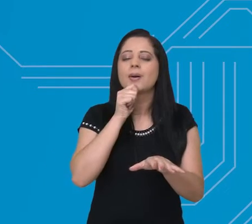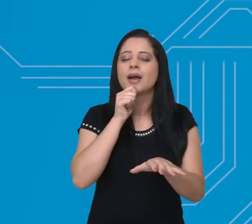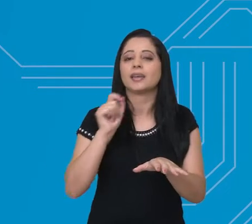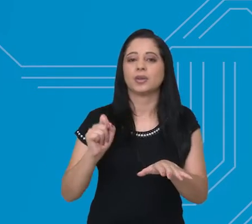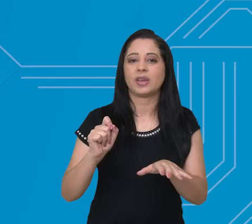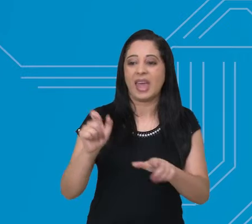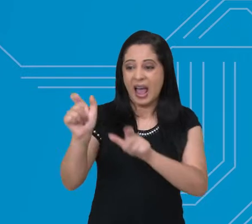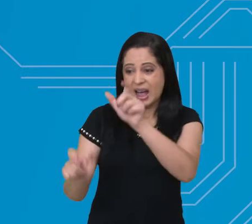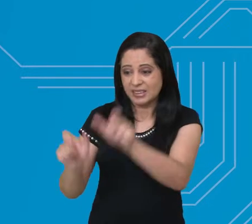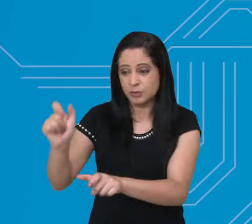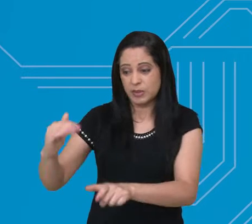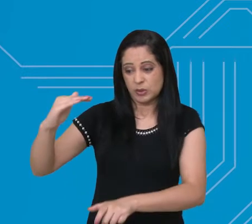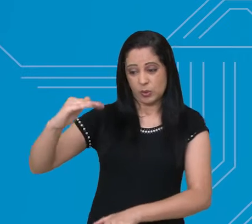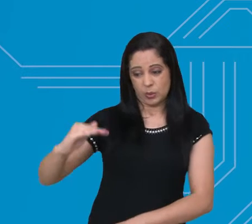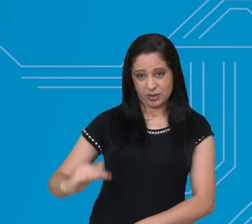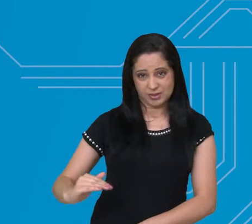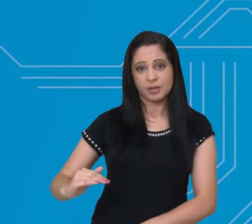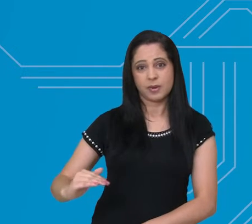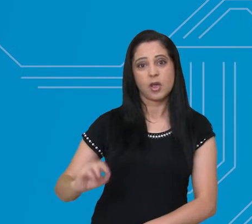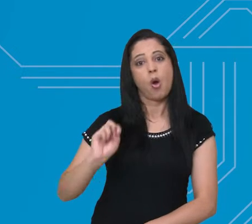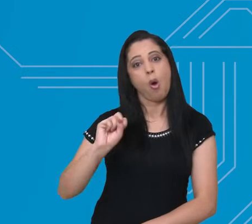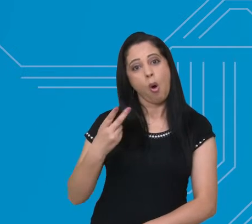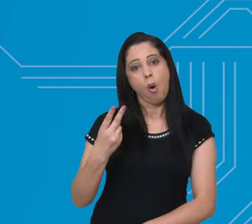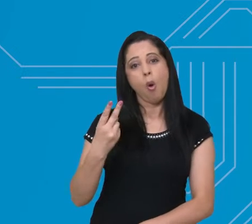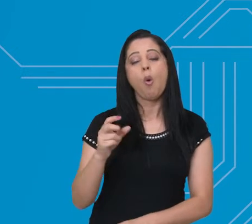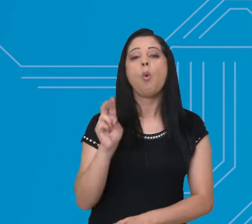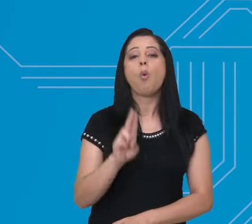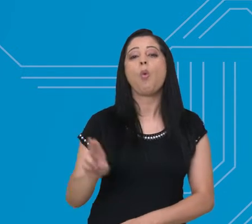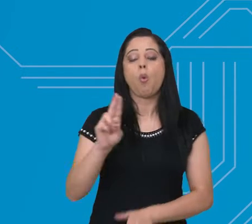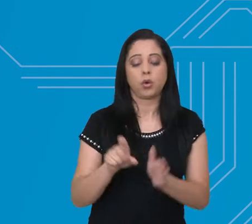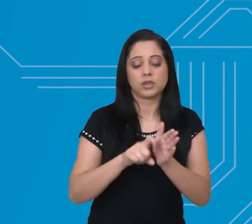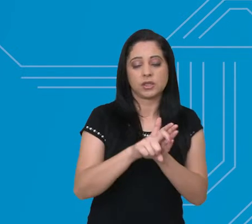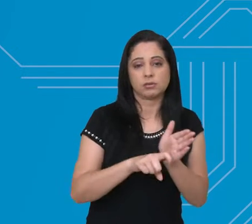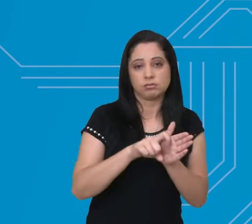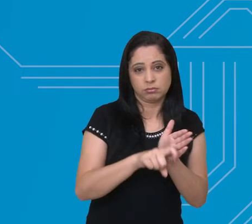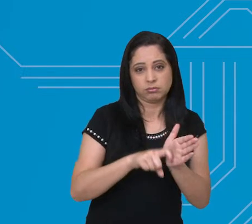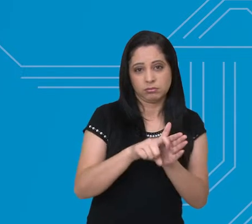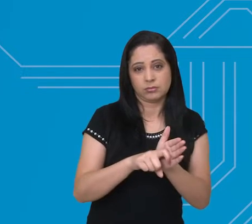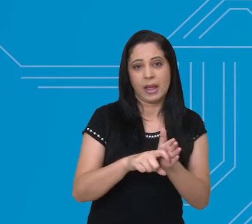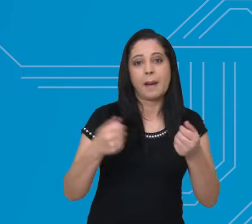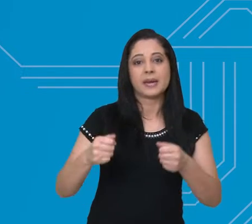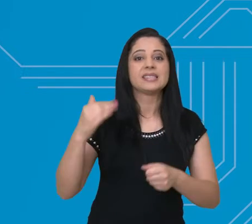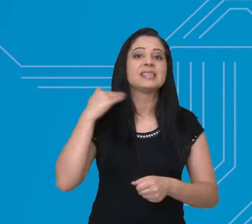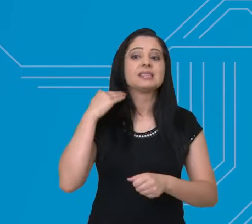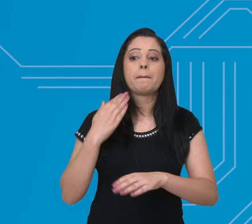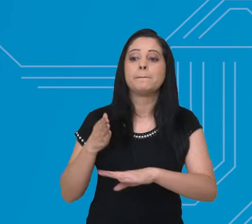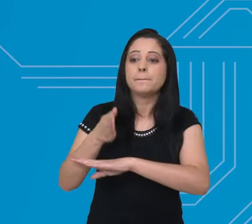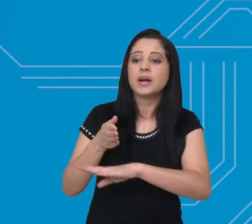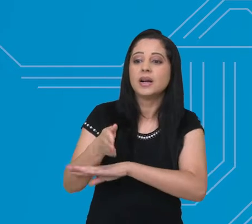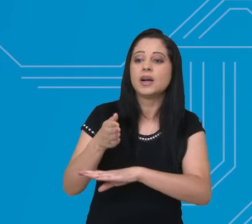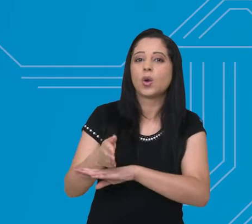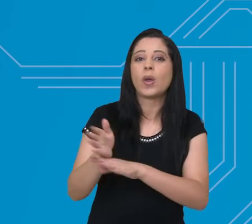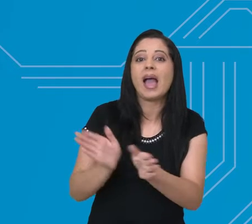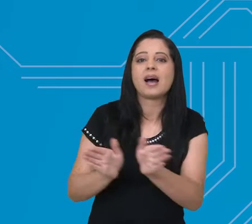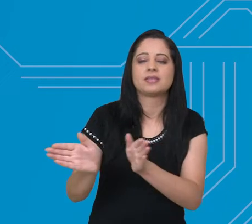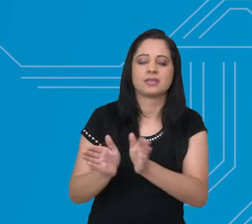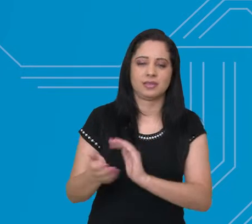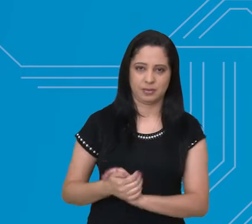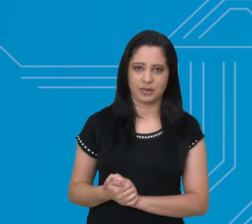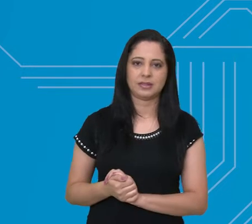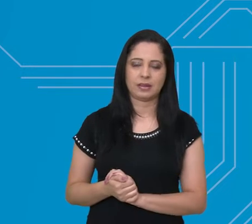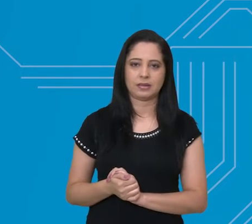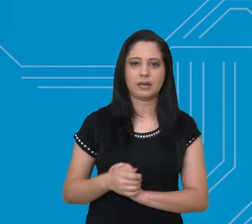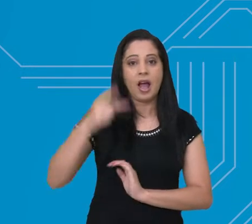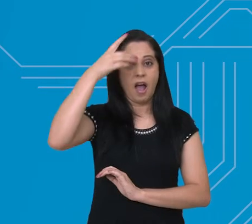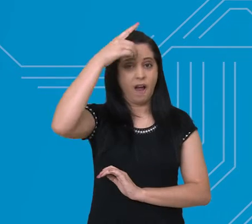projeto de lei aprovado na Câmara pretende auxiliar quem tem nanismo, baixa estatura ou usa cadeiras de roda a conseguir atendimento bancário com